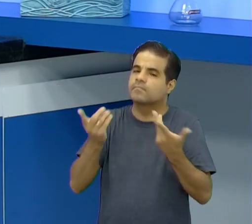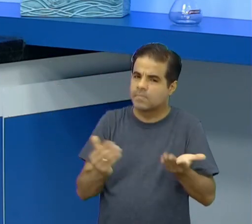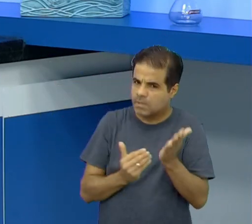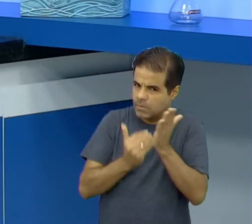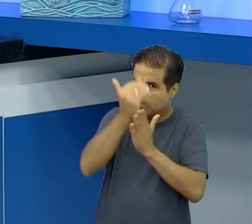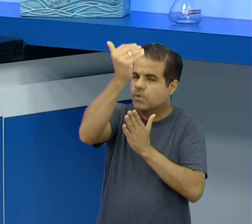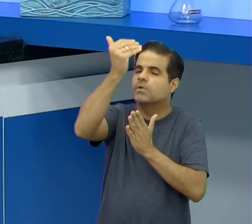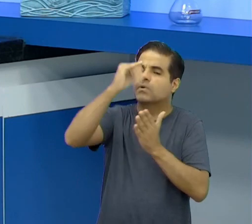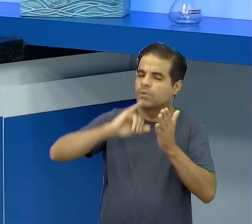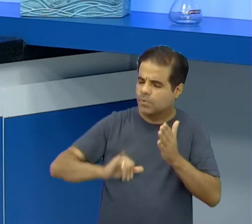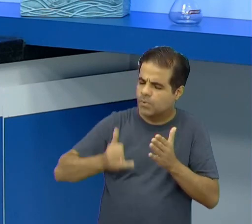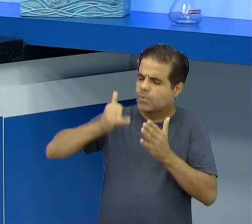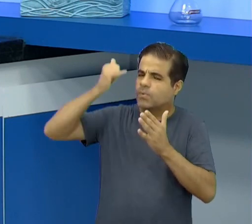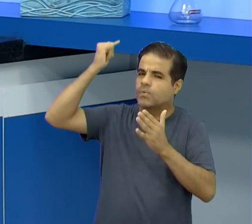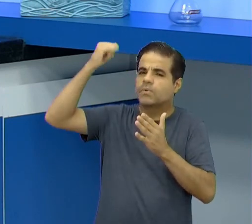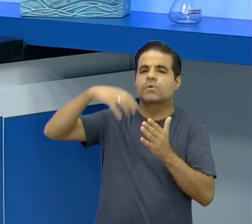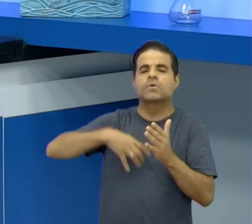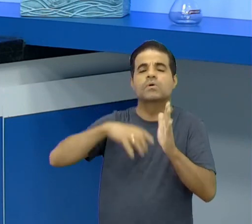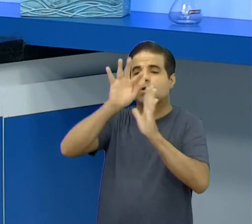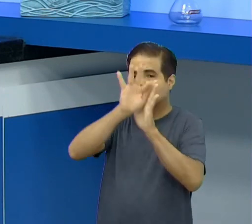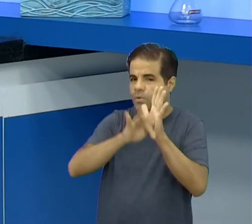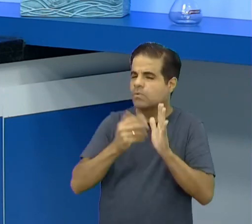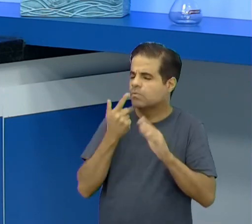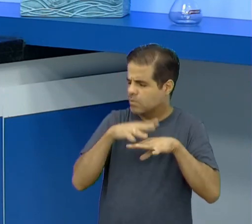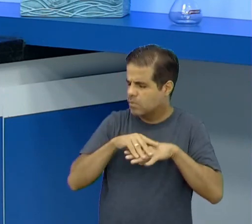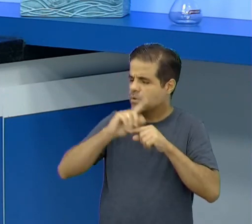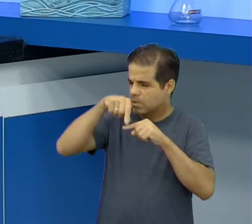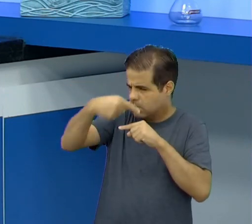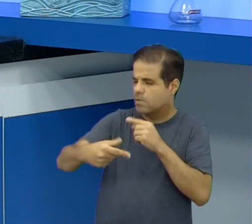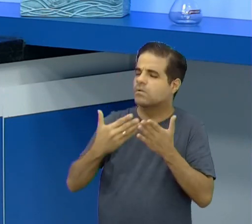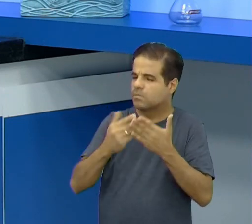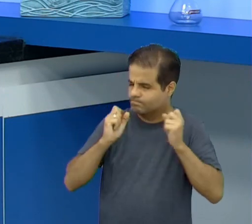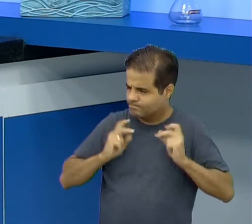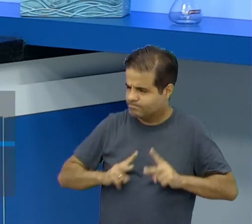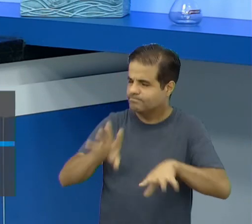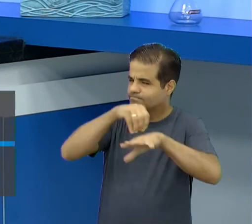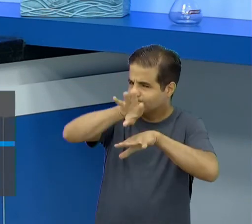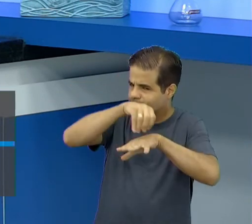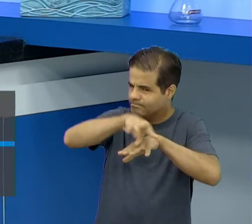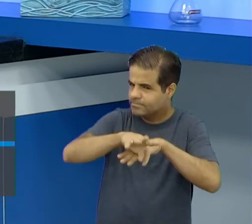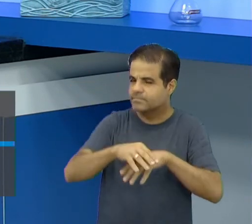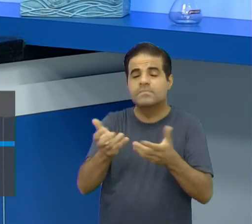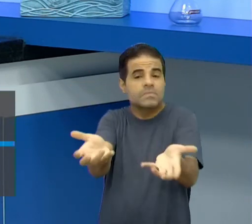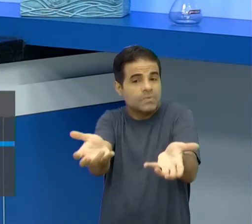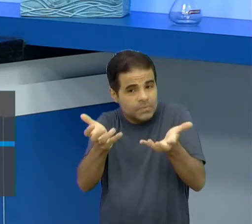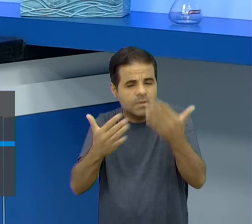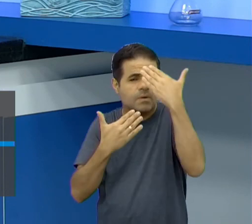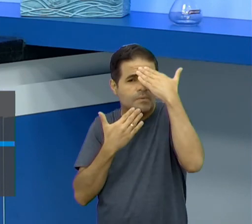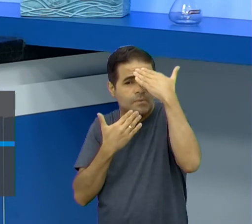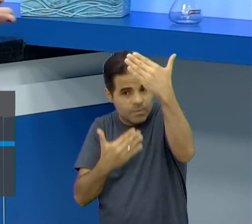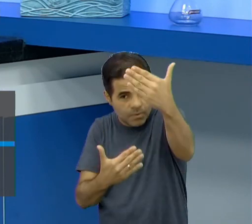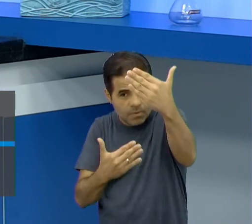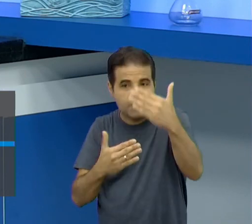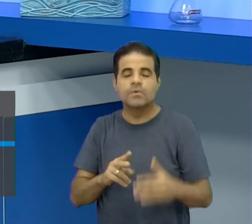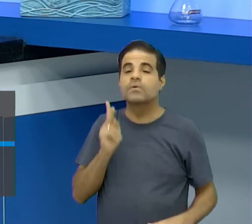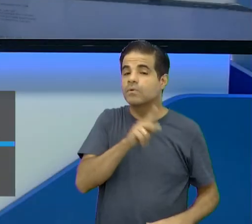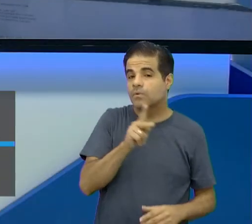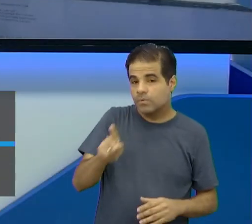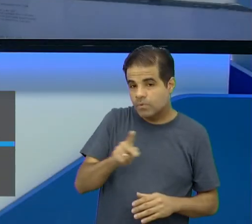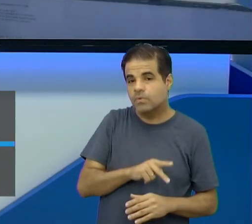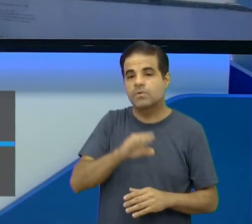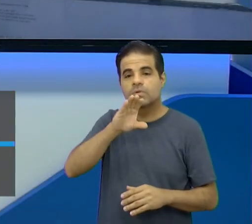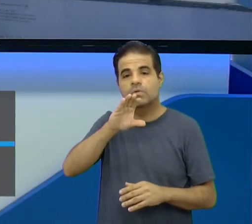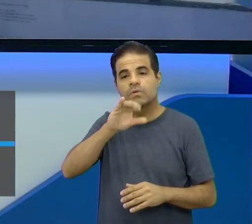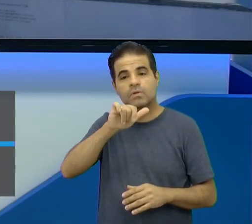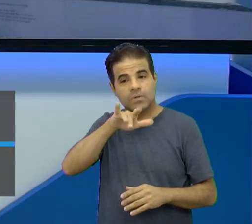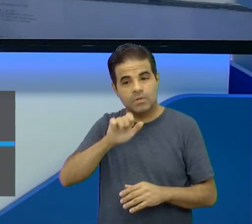aumenta exponencialmente. Tem uma fórmula matemática e nas próximas aulas a gente vai ver isso. Queria muito agradecer a contribuição da